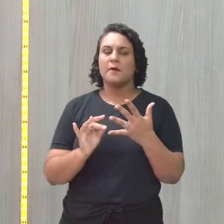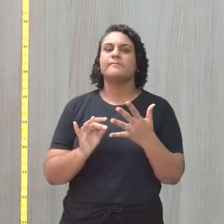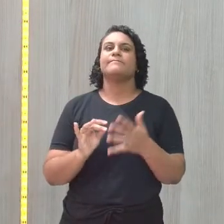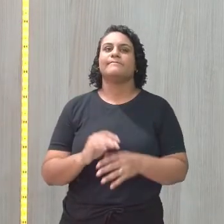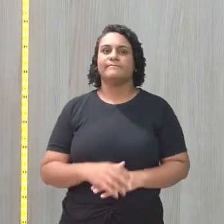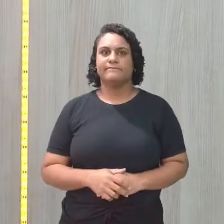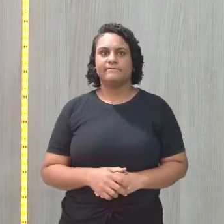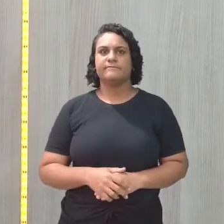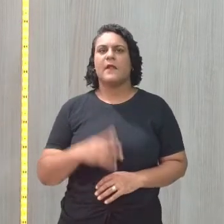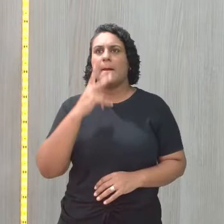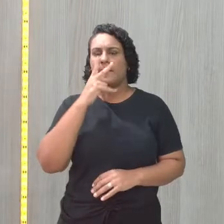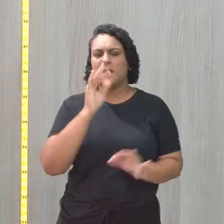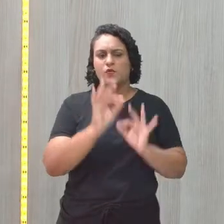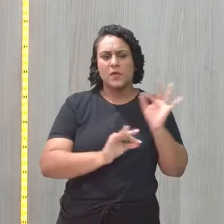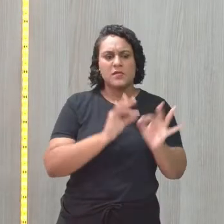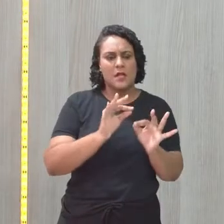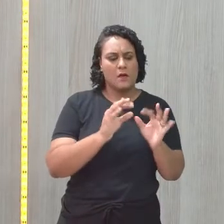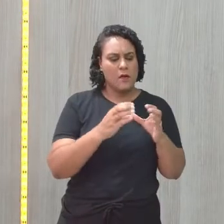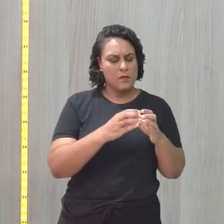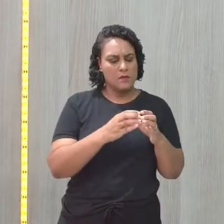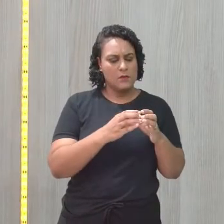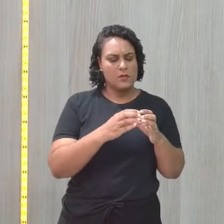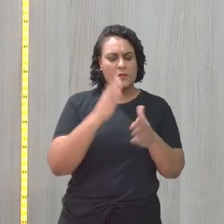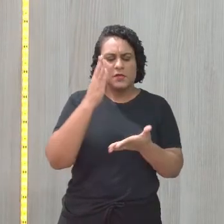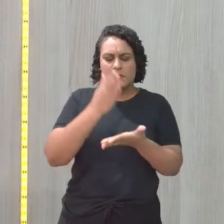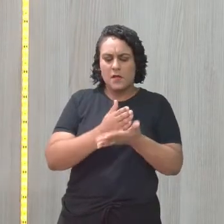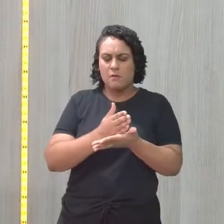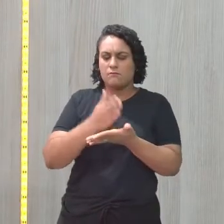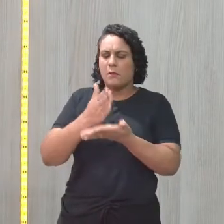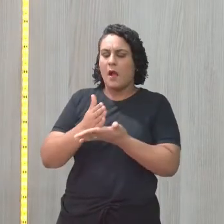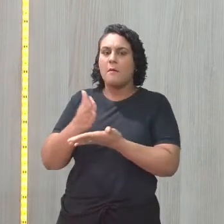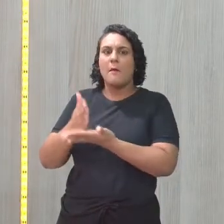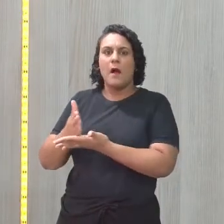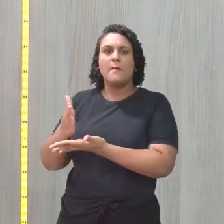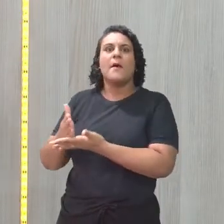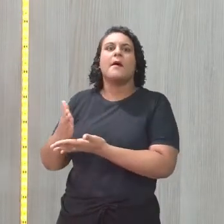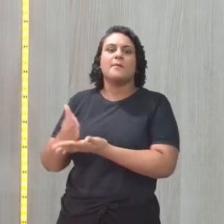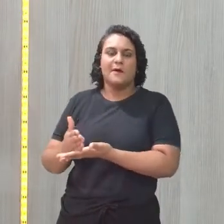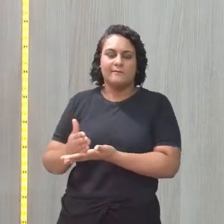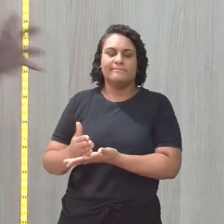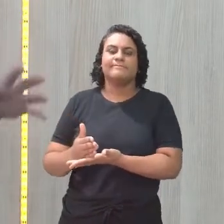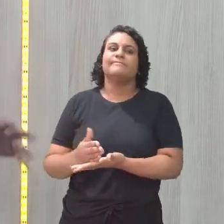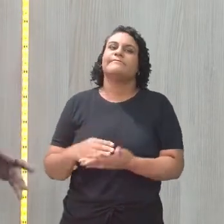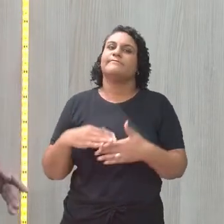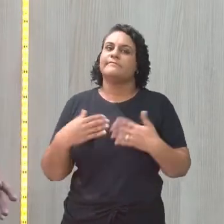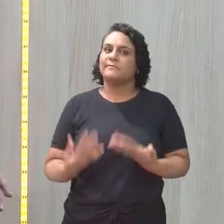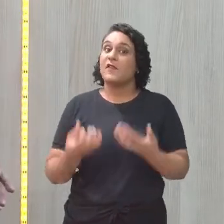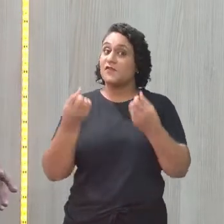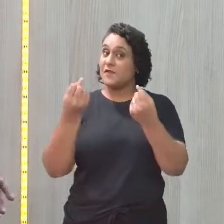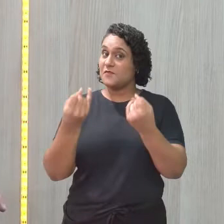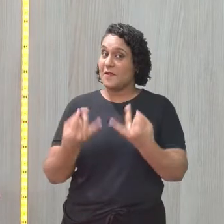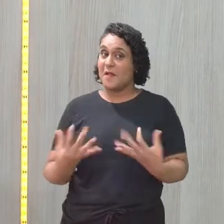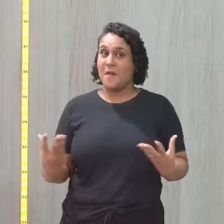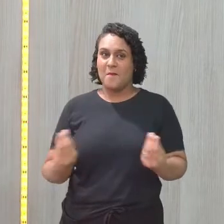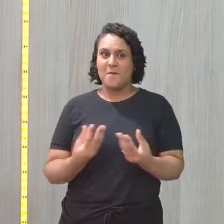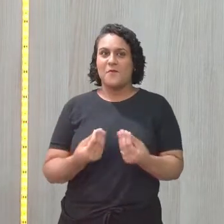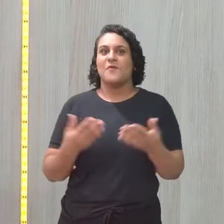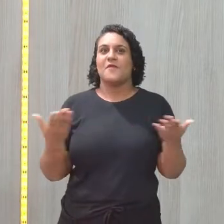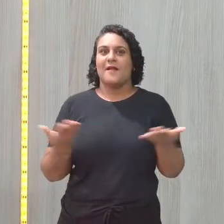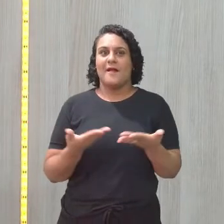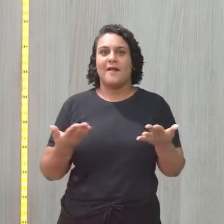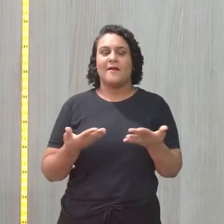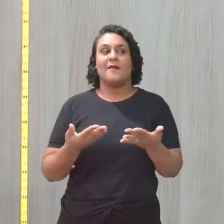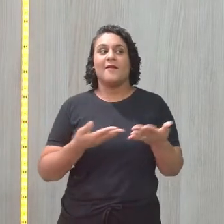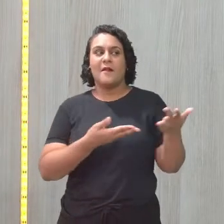duas. Pega outra, separa de novo e assim por diante, certo? Então, já falei demais, vou passar a bola aí para o